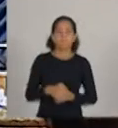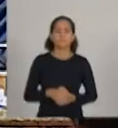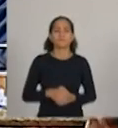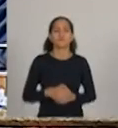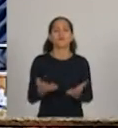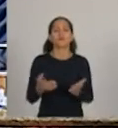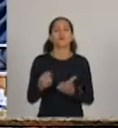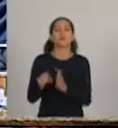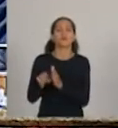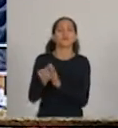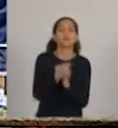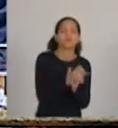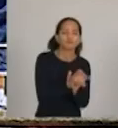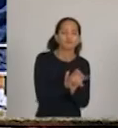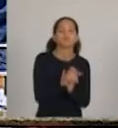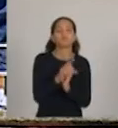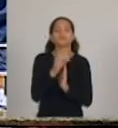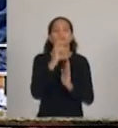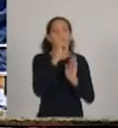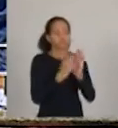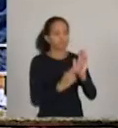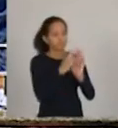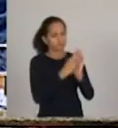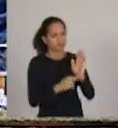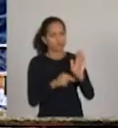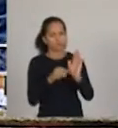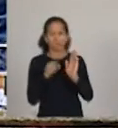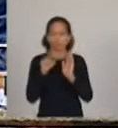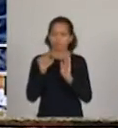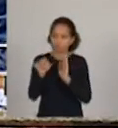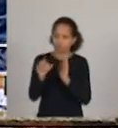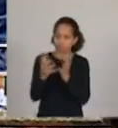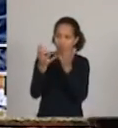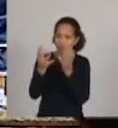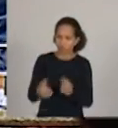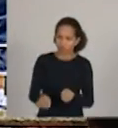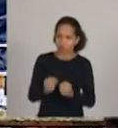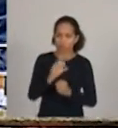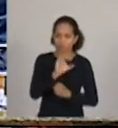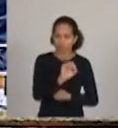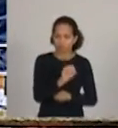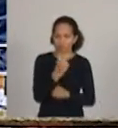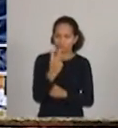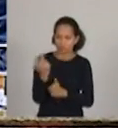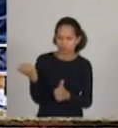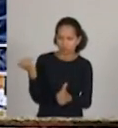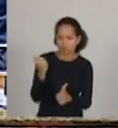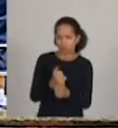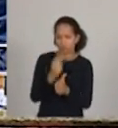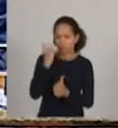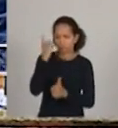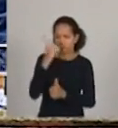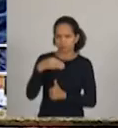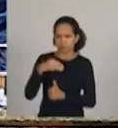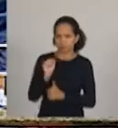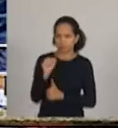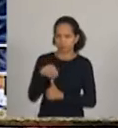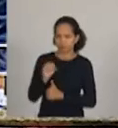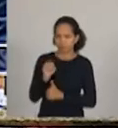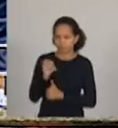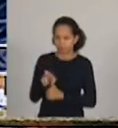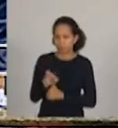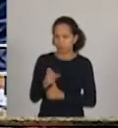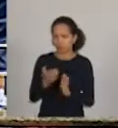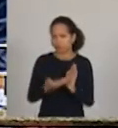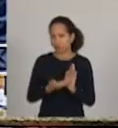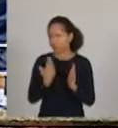consulto o relator se Vossa Excelência acatou a emenda 02, substitutiva do deputado Mansur, e rejeitou